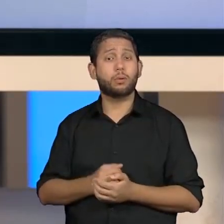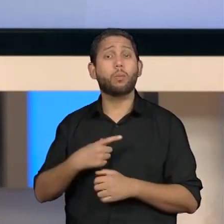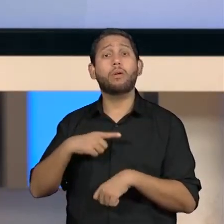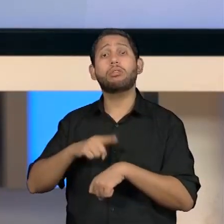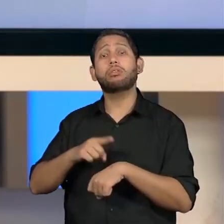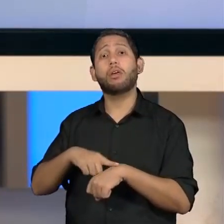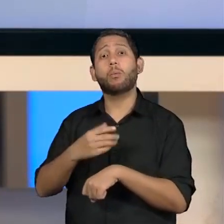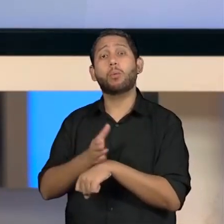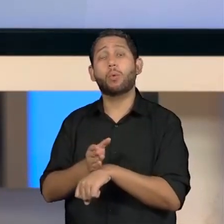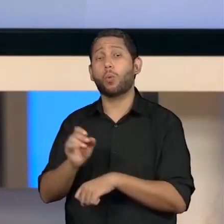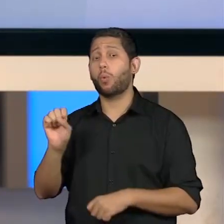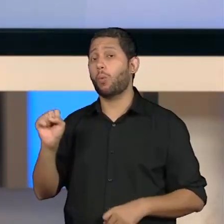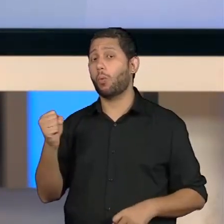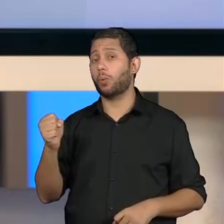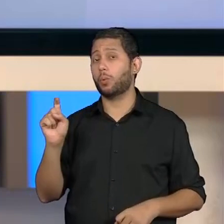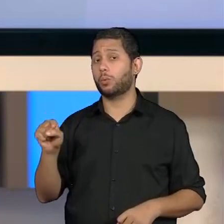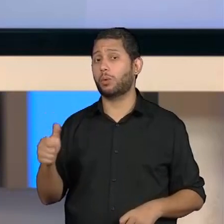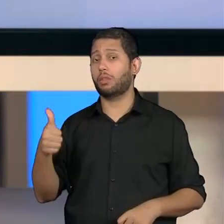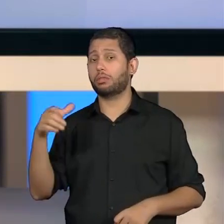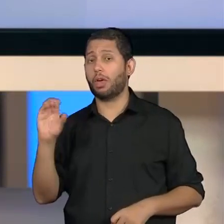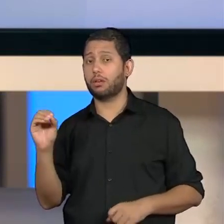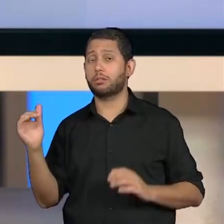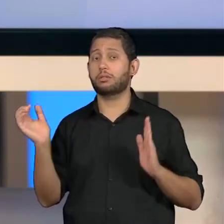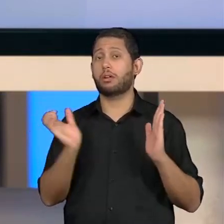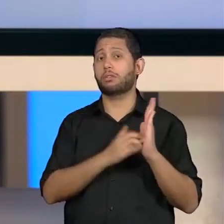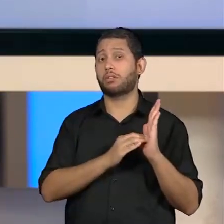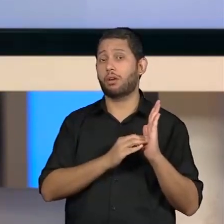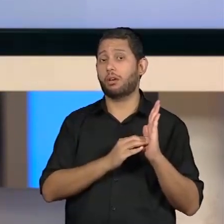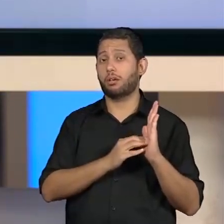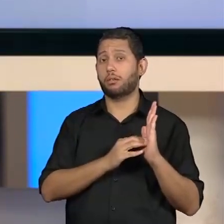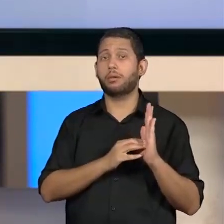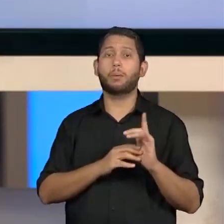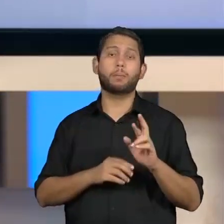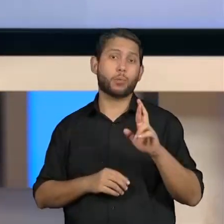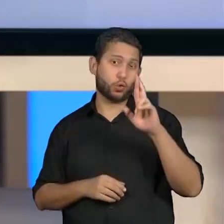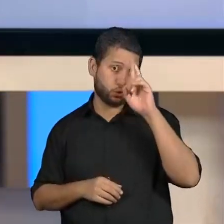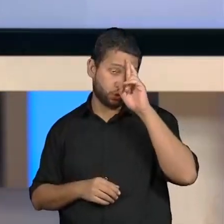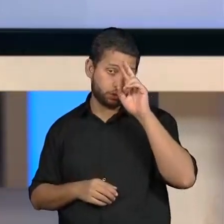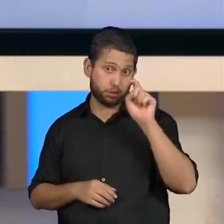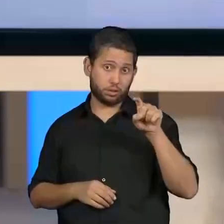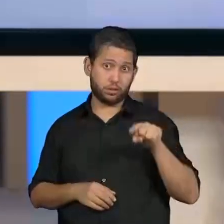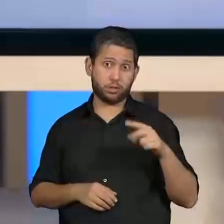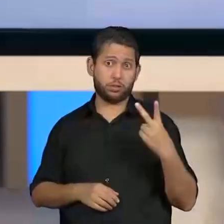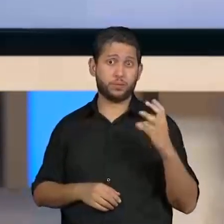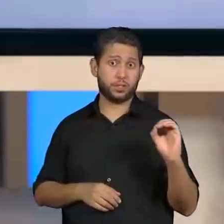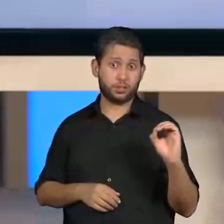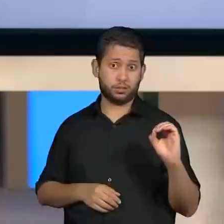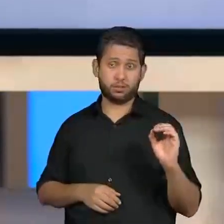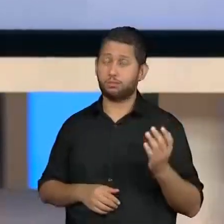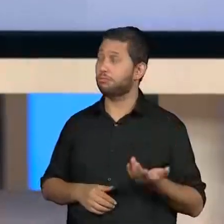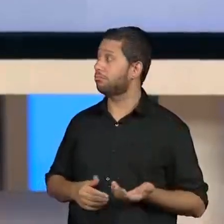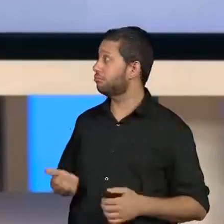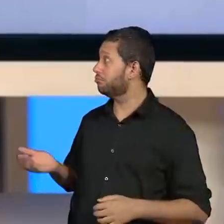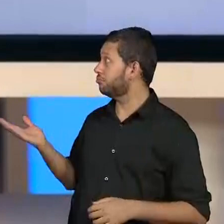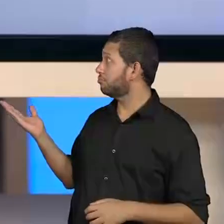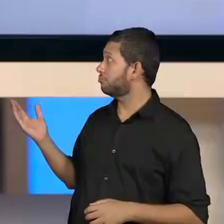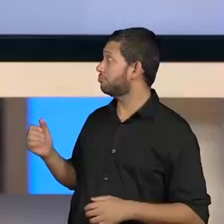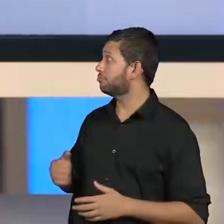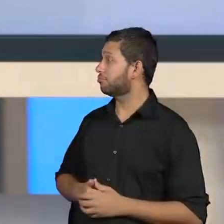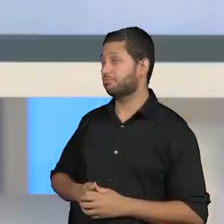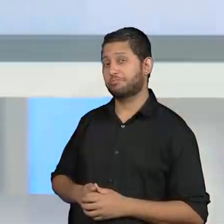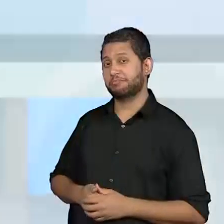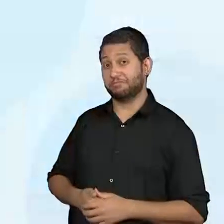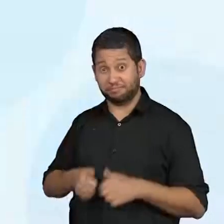das 8 horas e 10 minutos até meio-dia e 20, ou 12 horas e 20